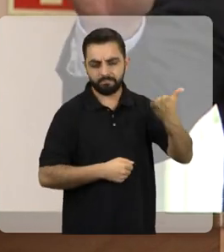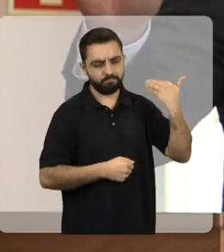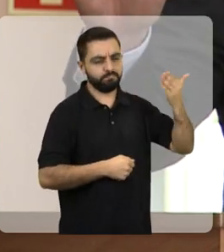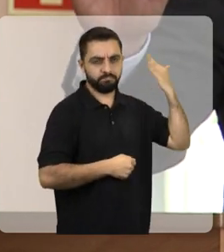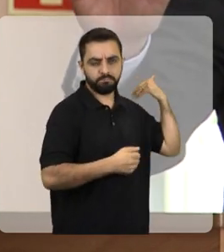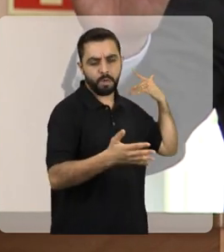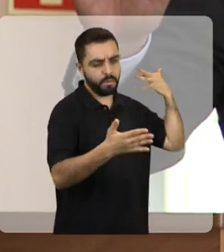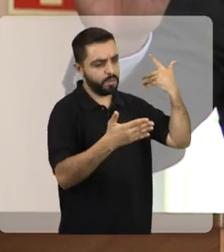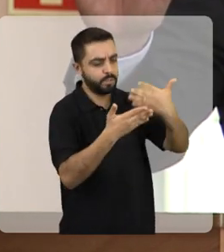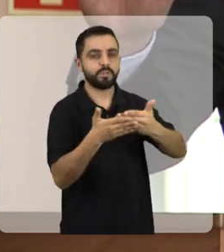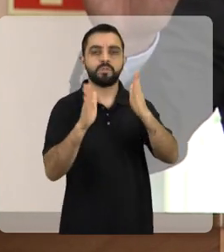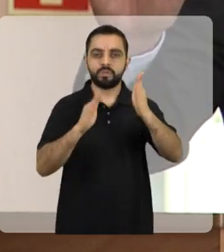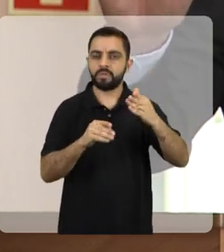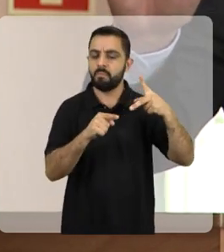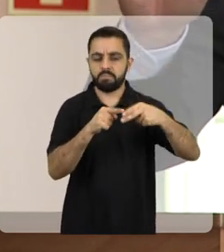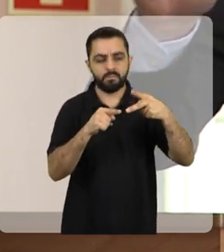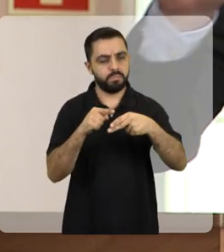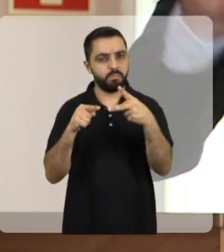dos vários governos.